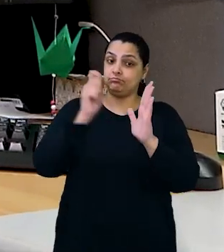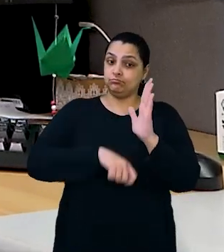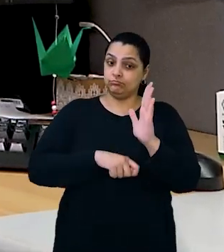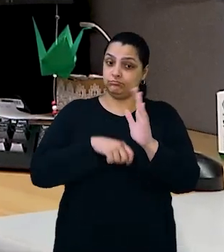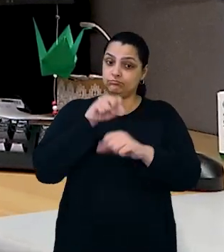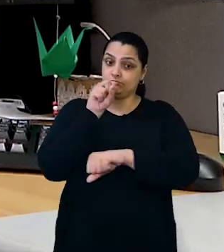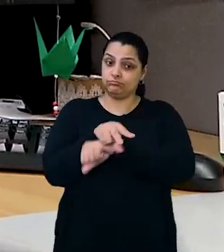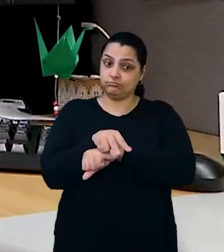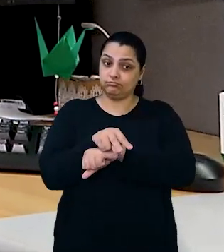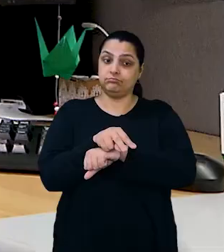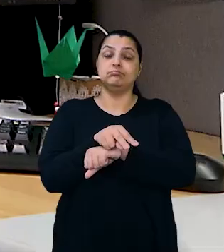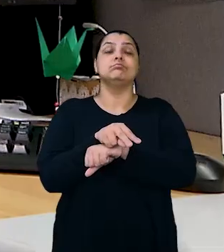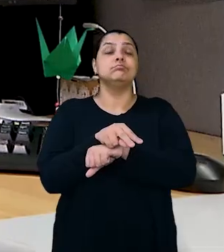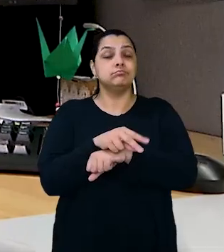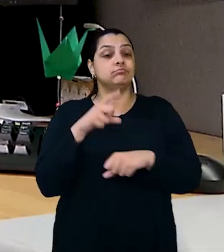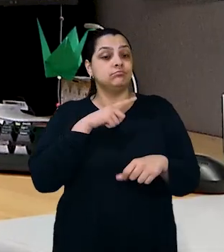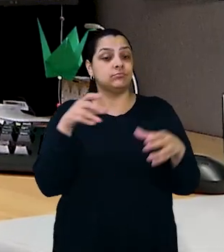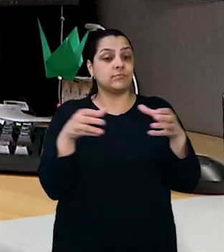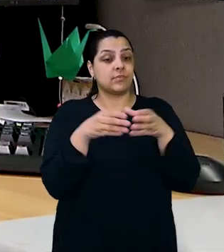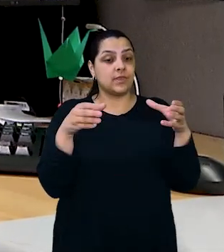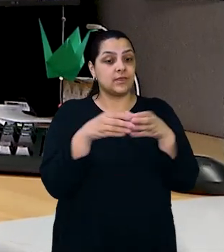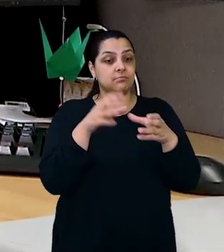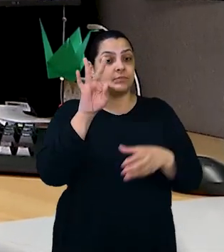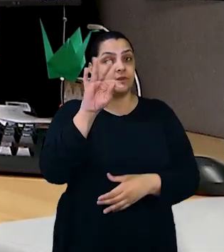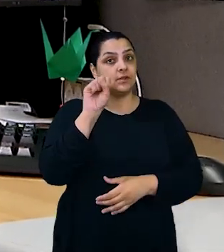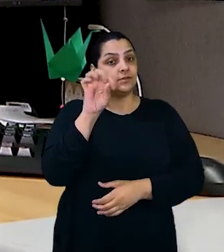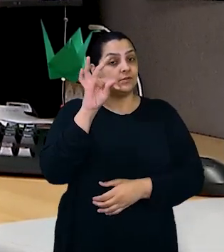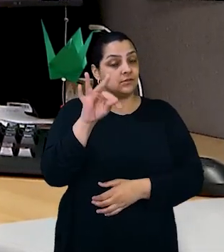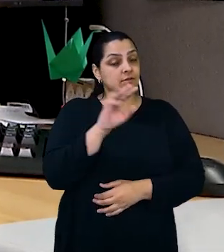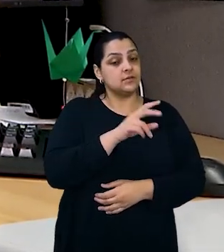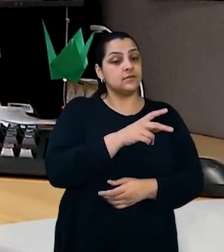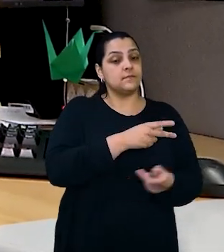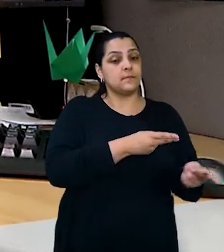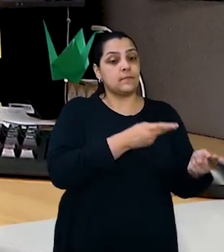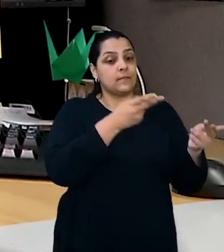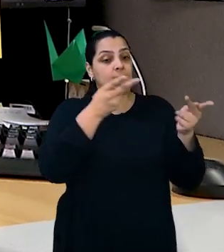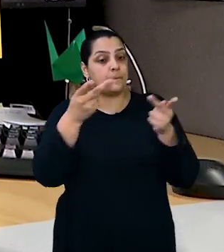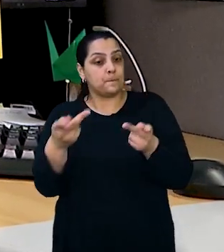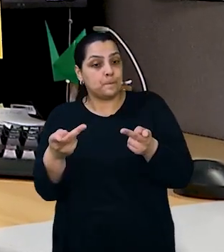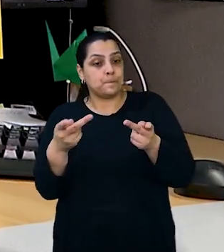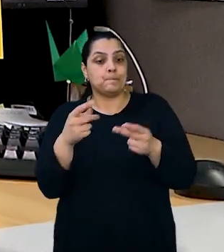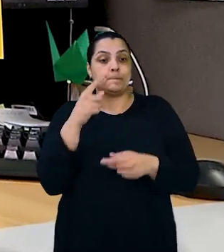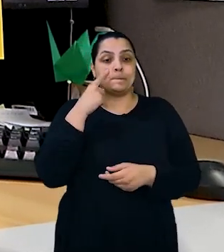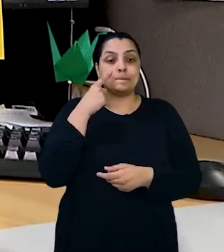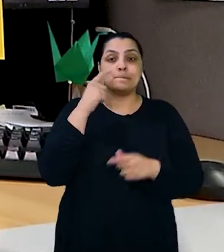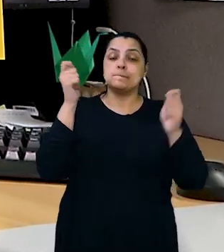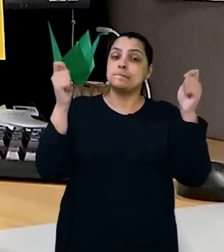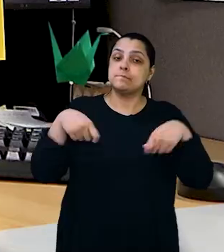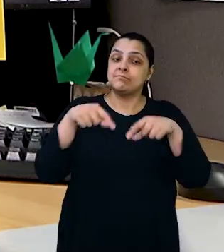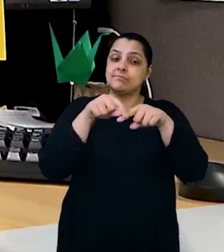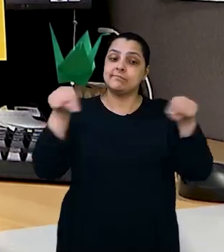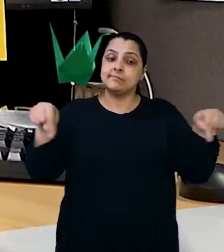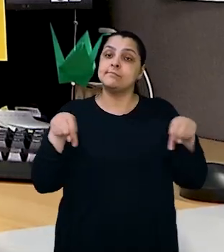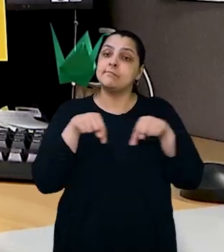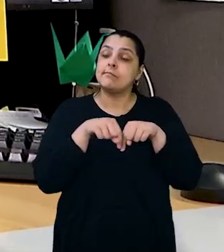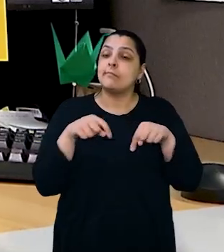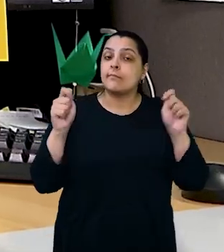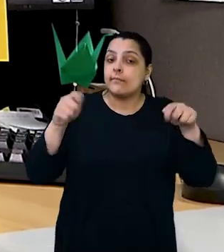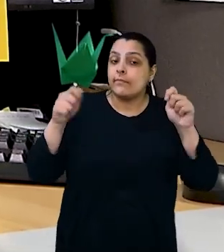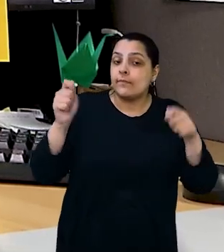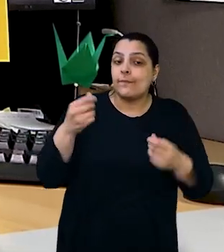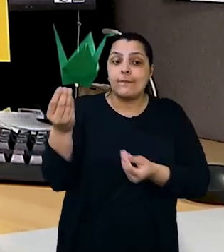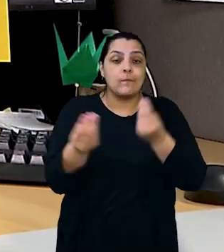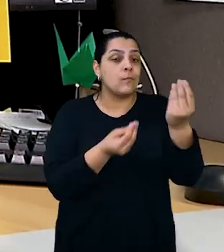deles serem contratados, vem uma equipe, né, no TST, e veem se tem condições, veem questão da sala,